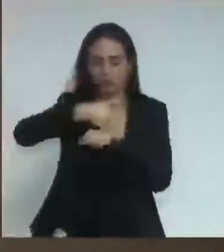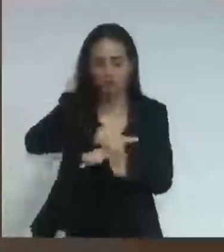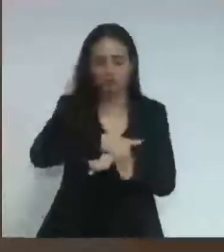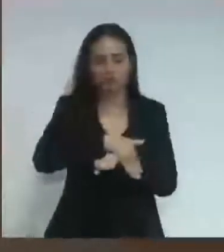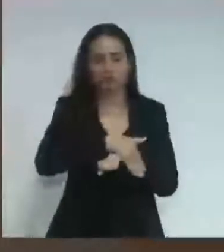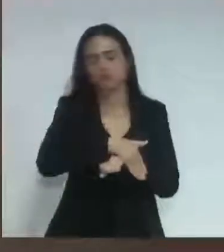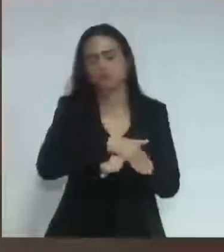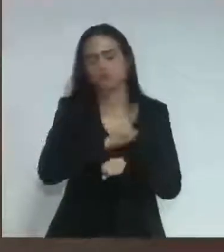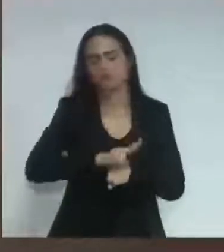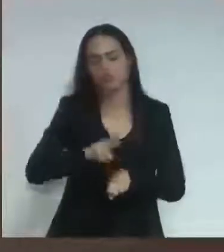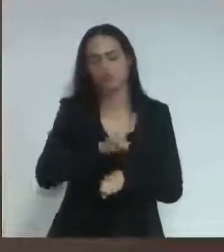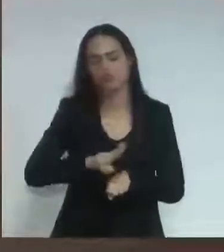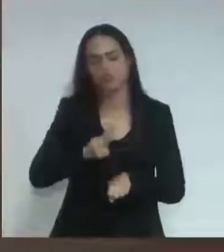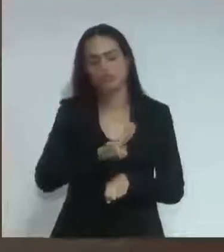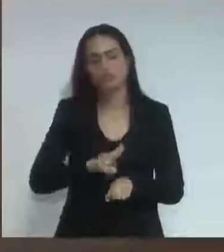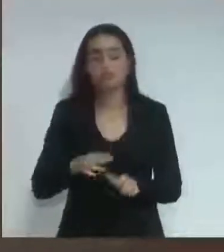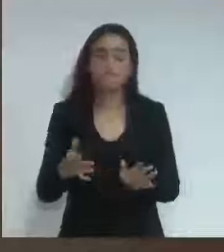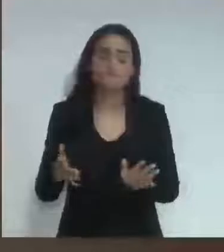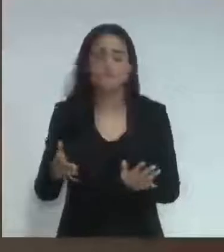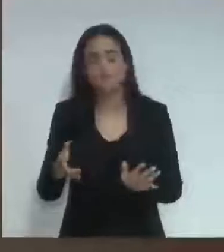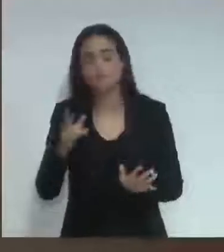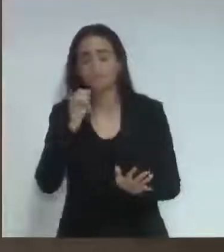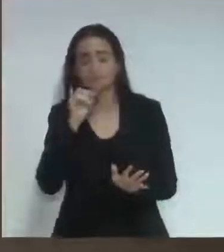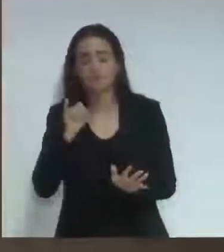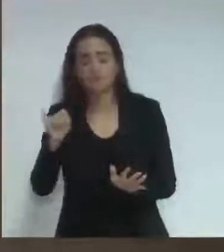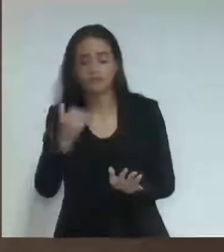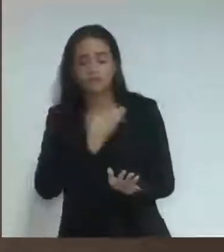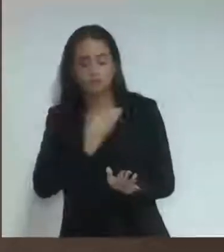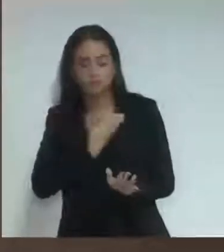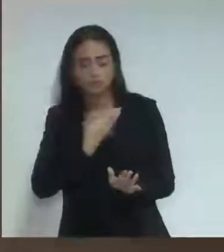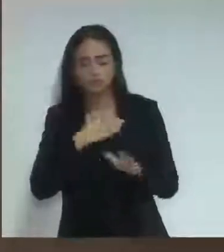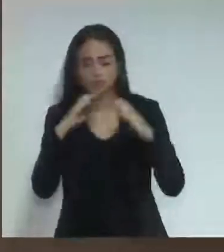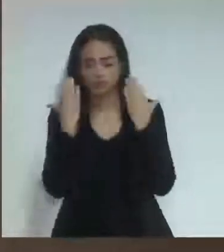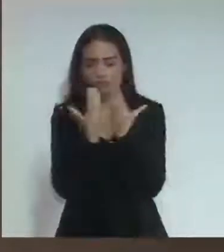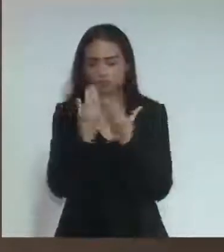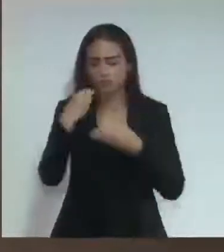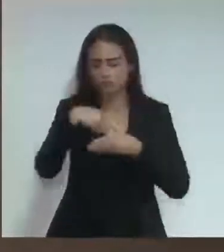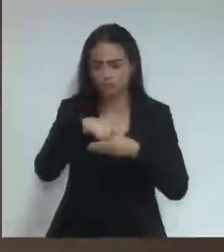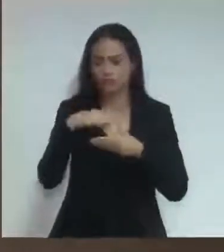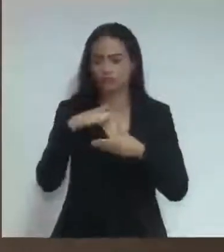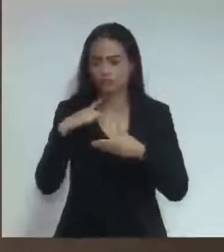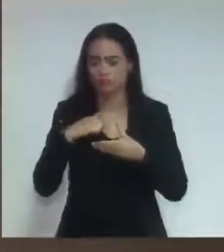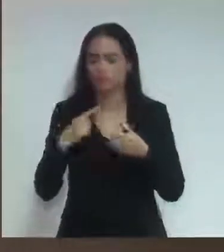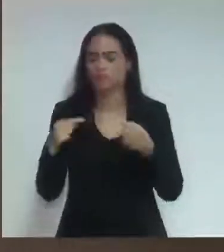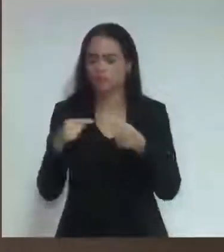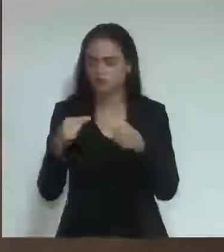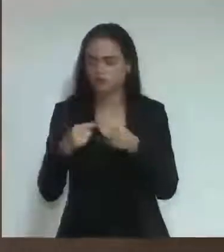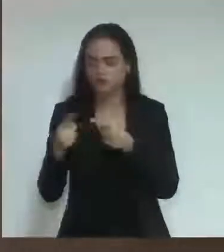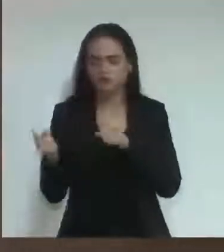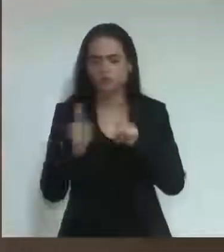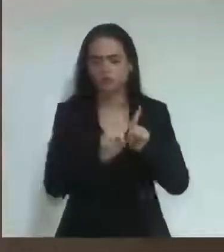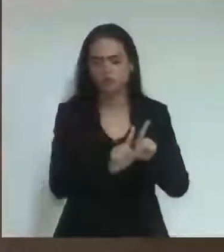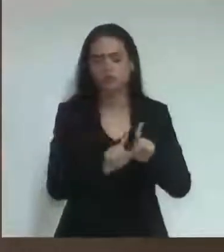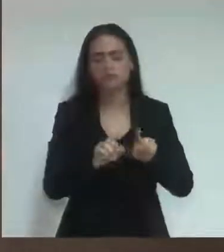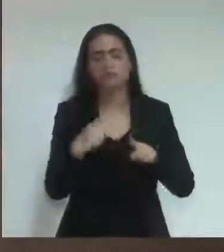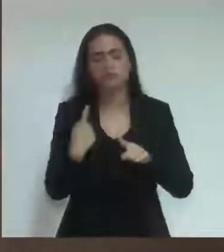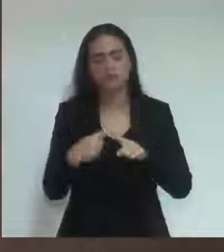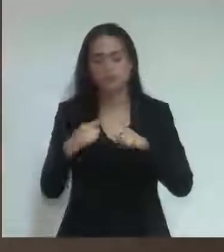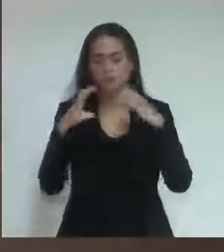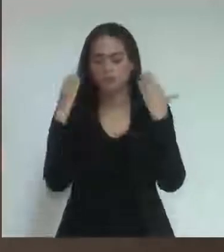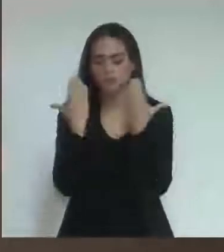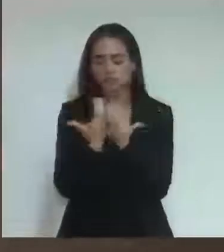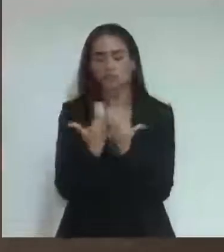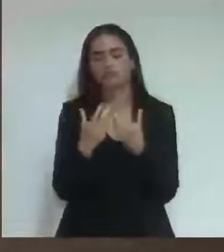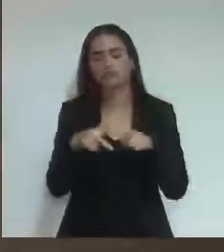com o morador, se for autorizado a entrar naquela área, ok. Se não, não. Aquilo foi construído por eles, é mantido por eles, aliás, toda a